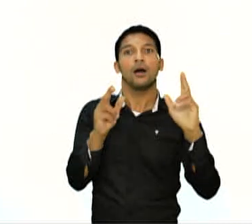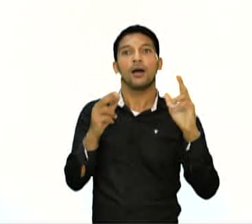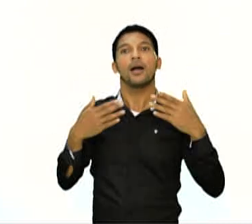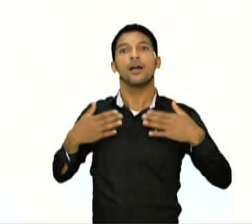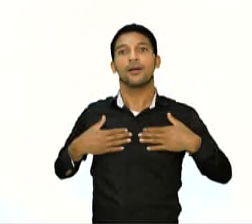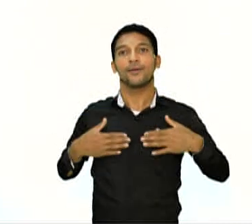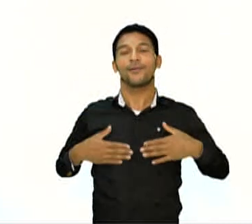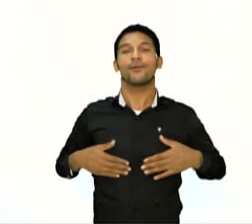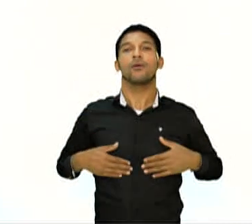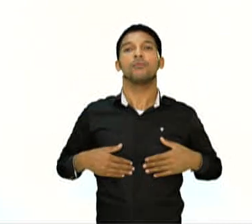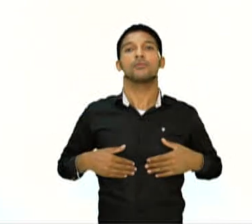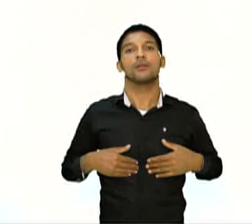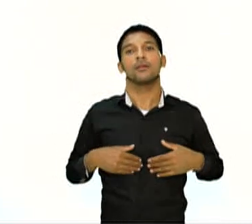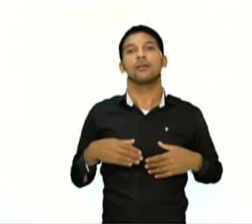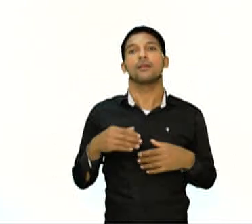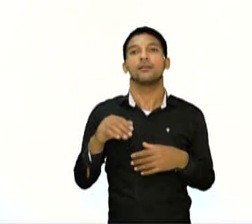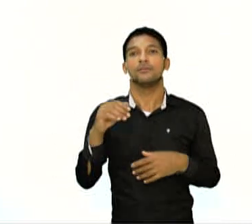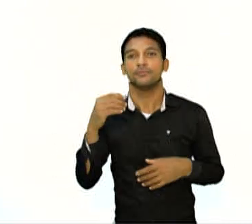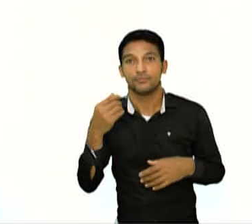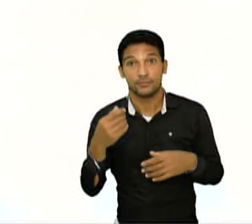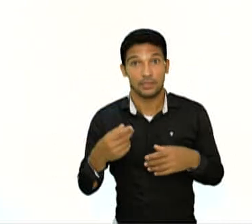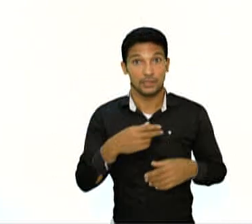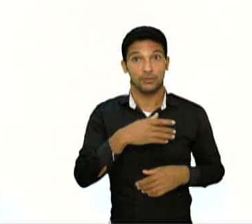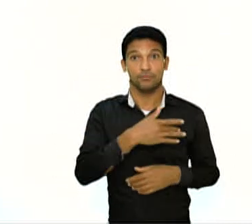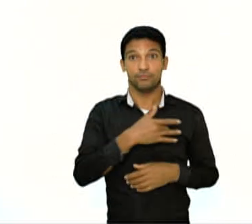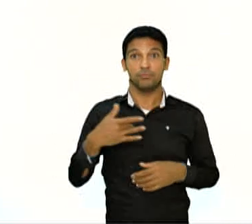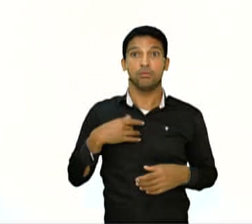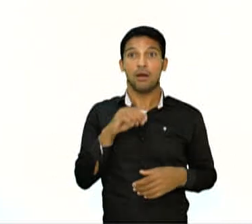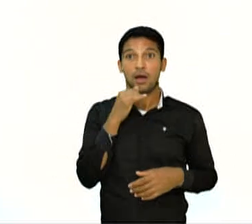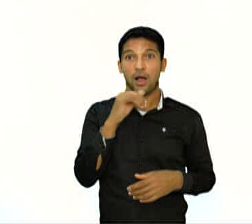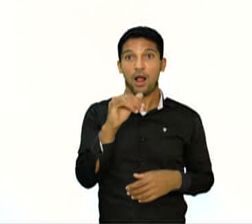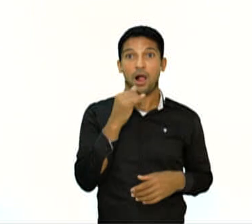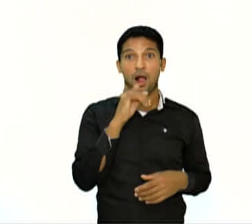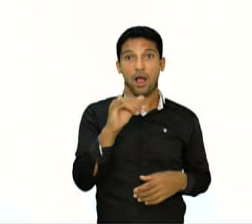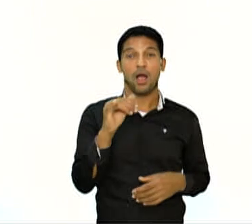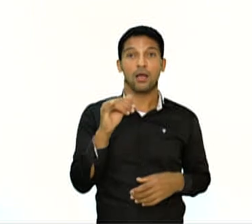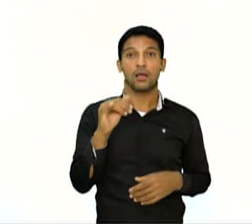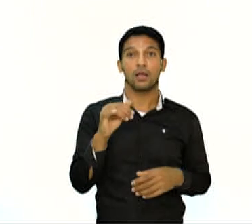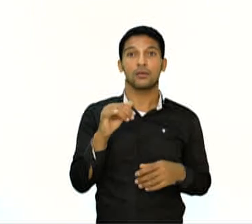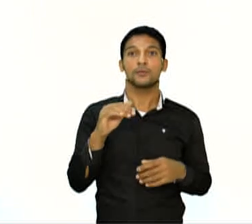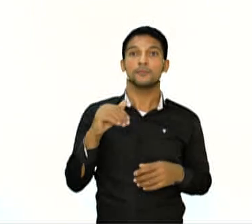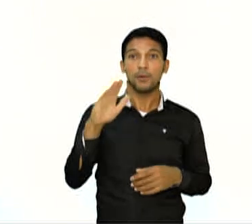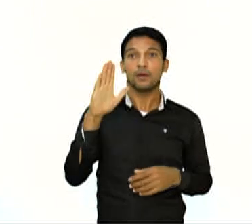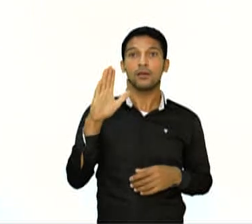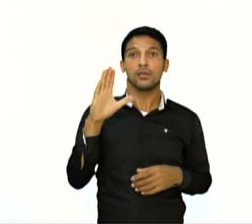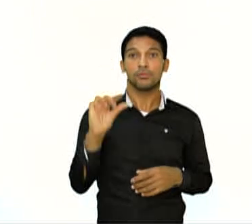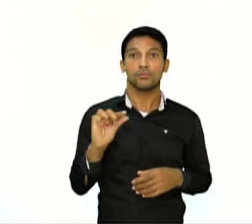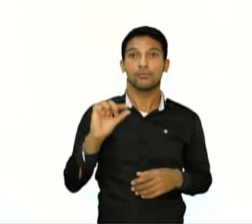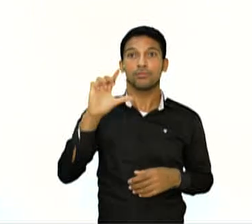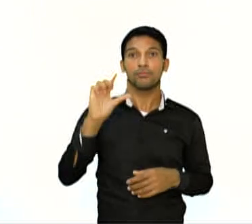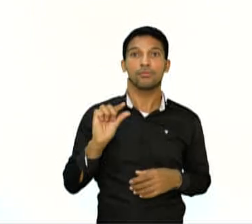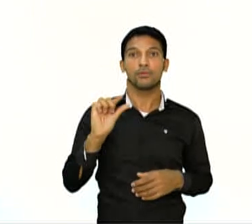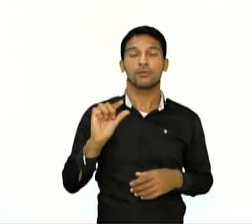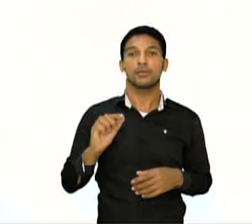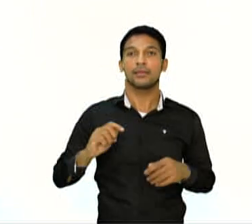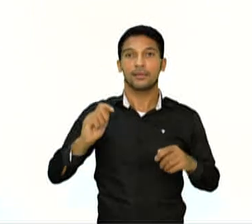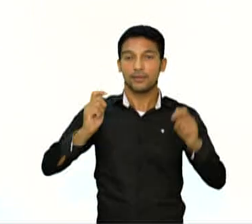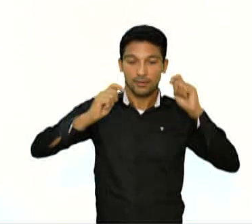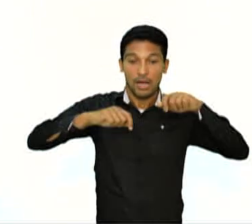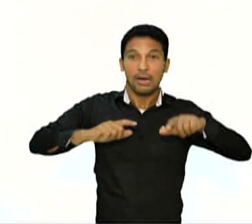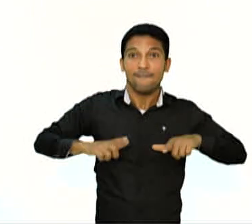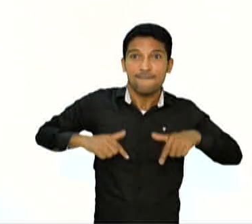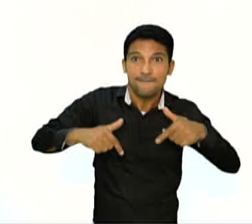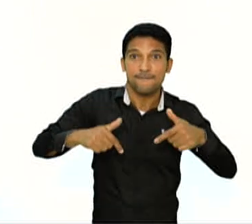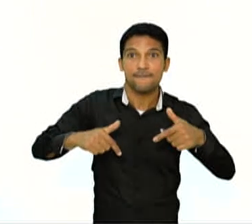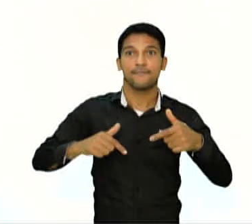seu corpo, fazendo com que houvesse mais energia ou menos energia para desenvolver determinadas atividades.